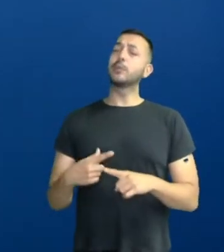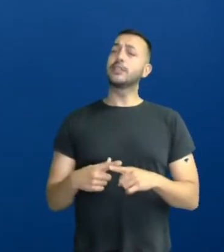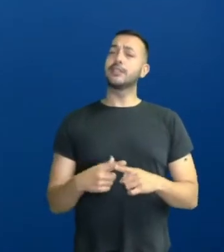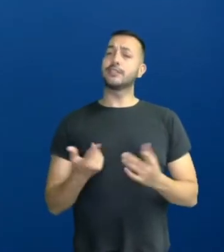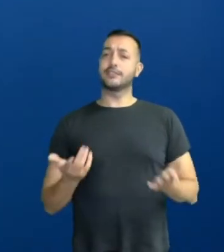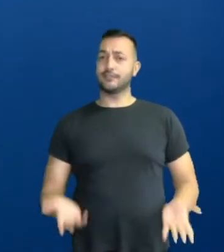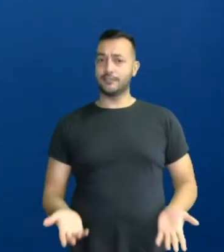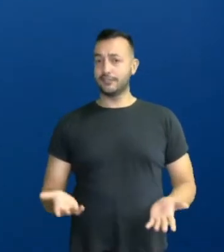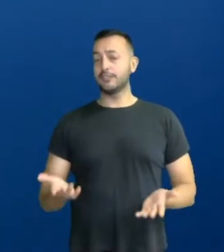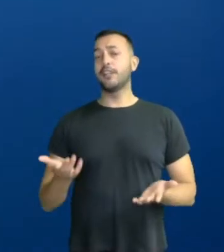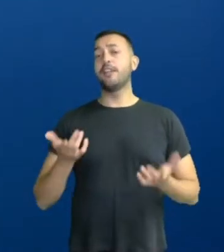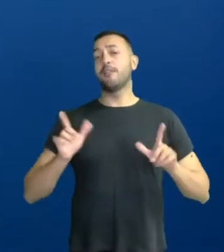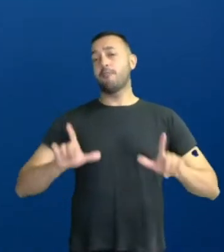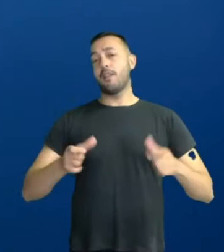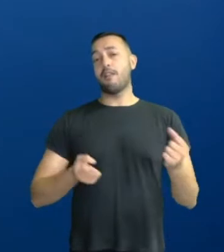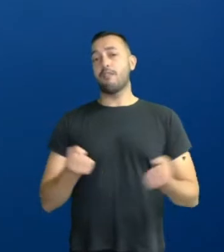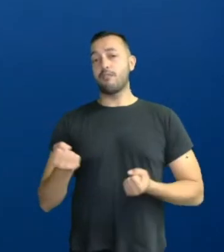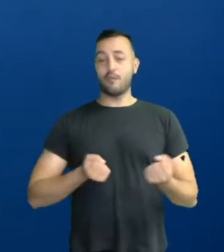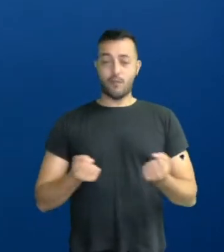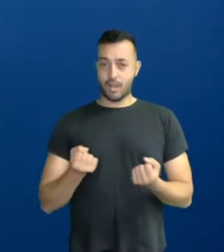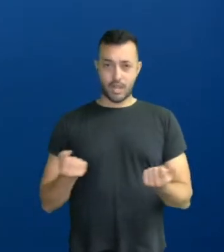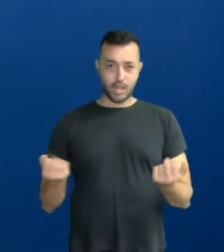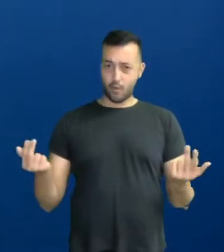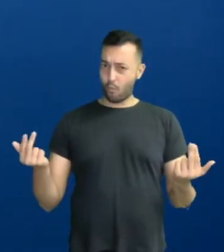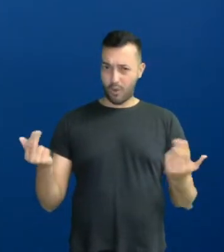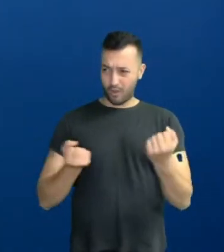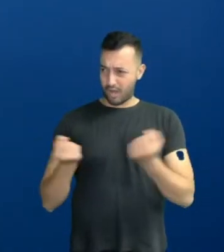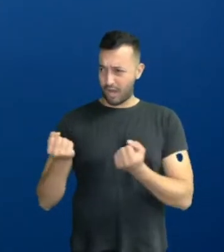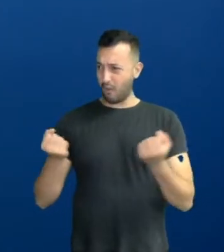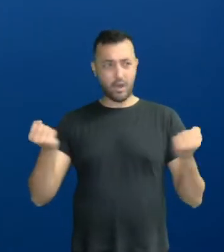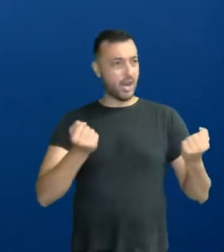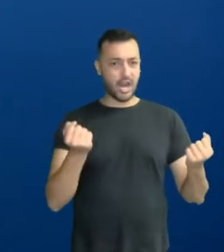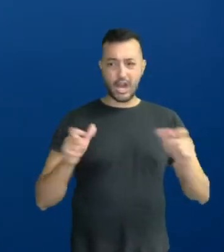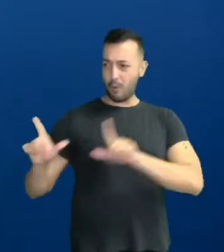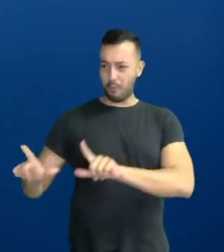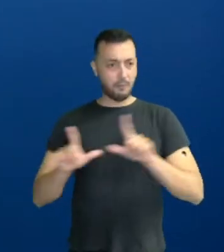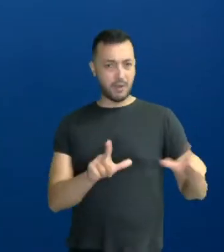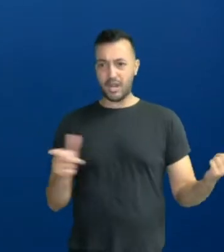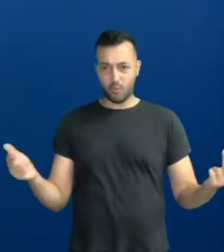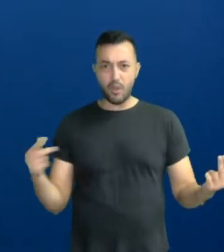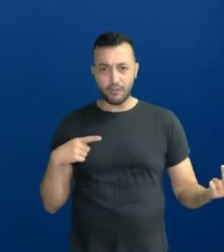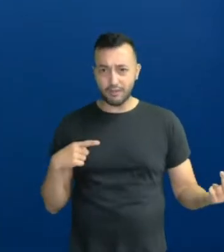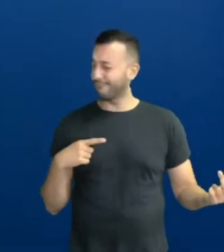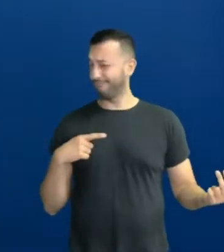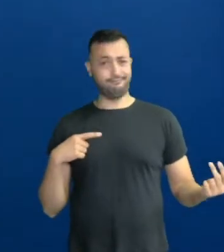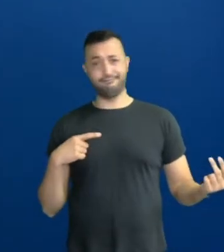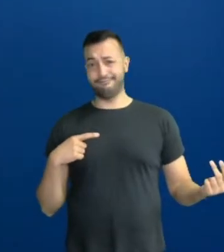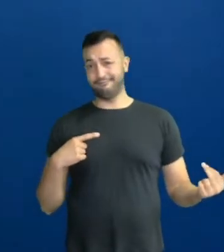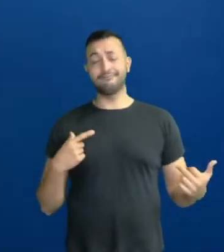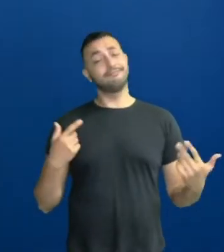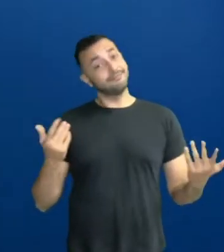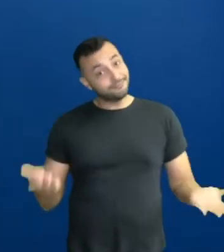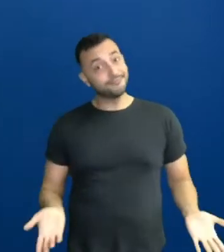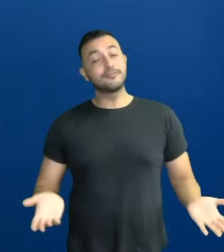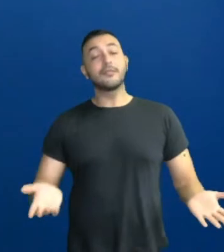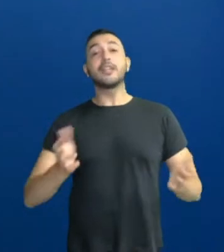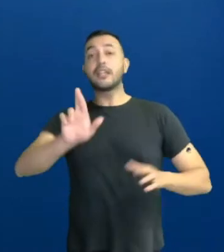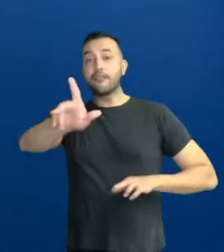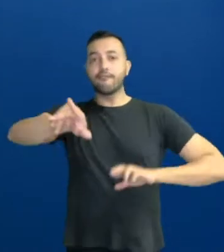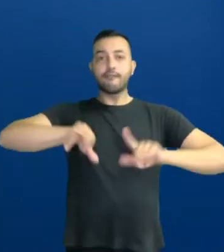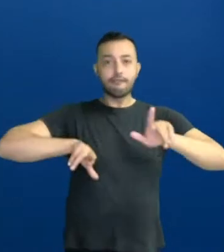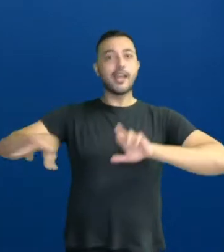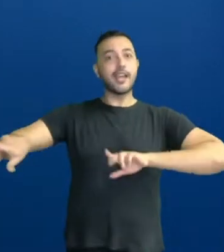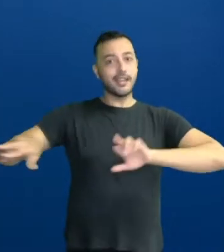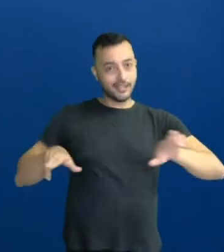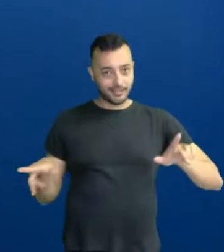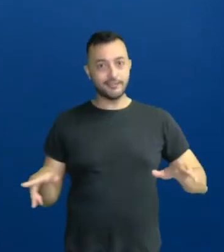Vocês já viram uma placa de um carro igual a outro carro? Não tem, né? Só se for clonado, né? Então, bem, todos são o quê?